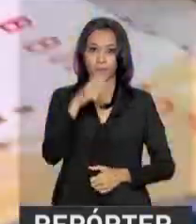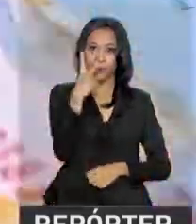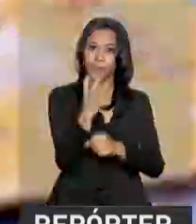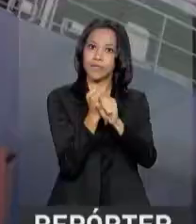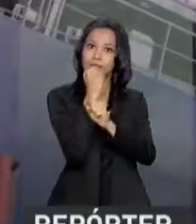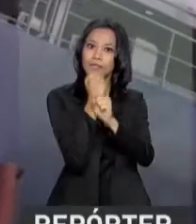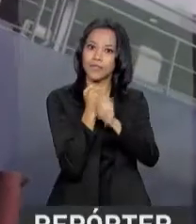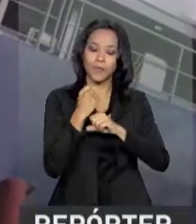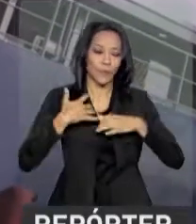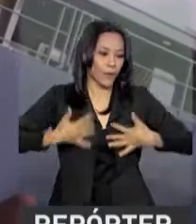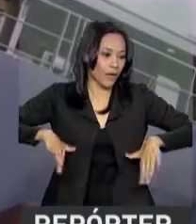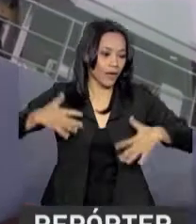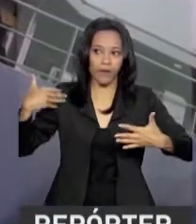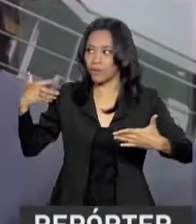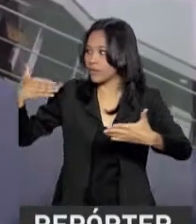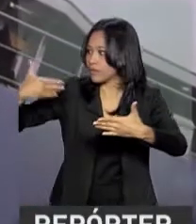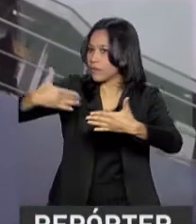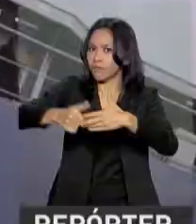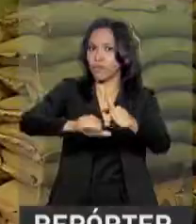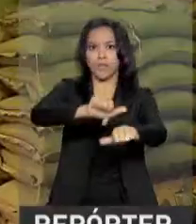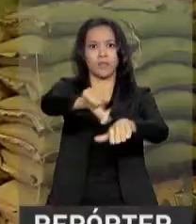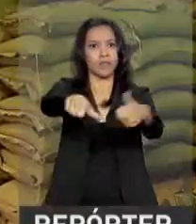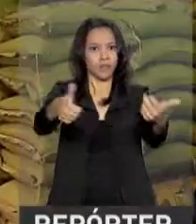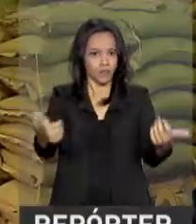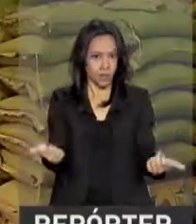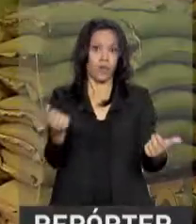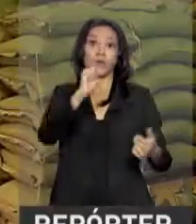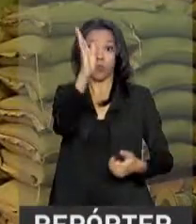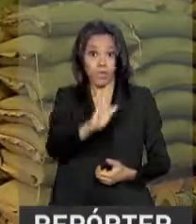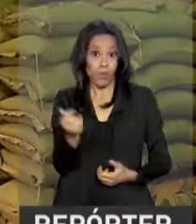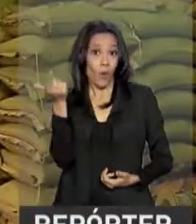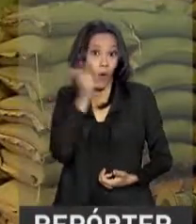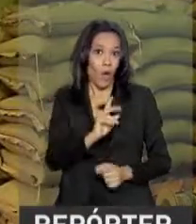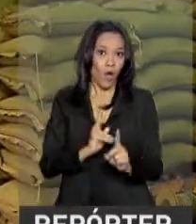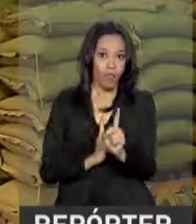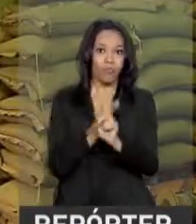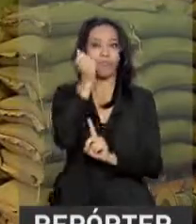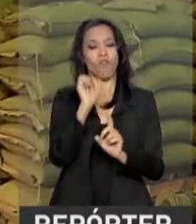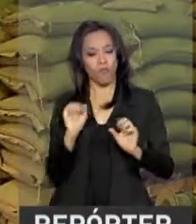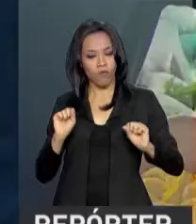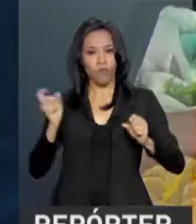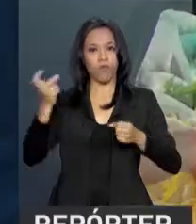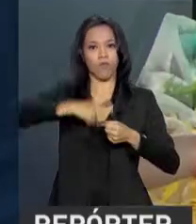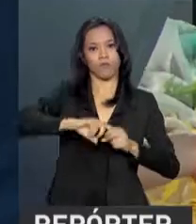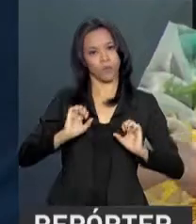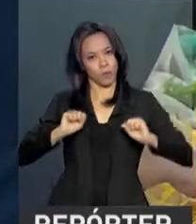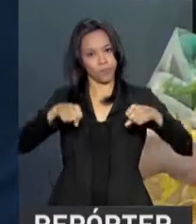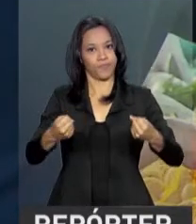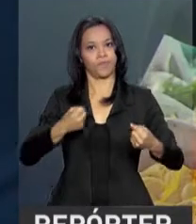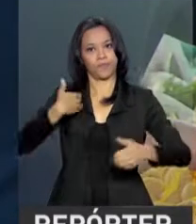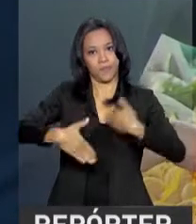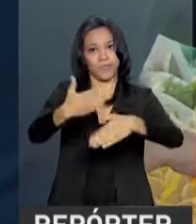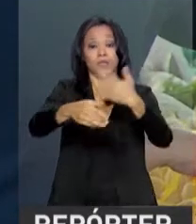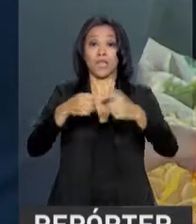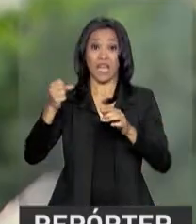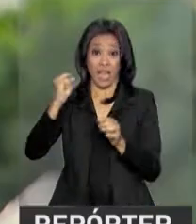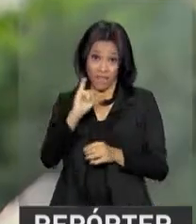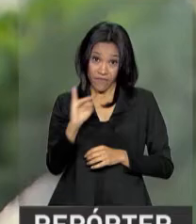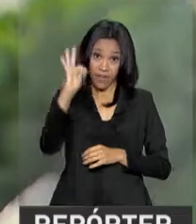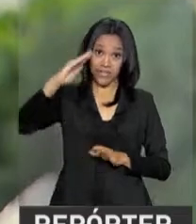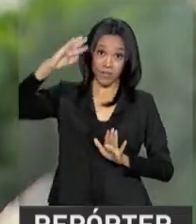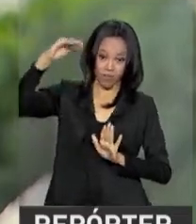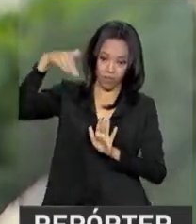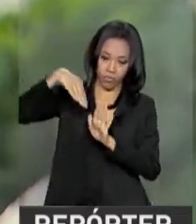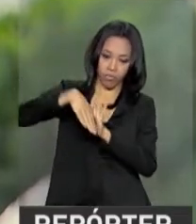Anos e muitas mudanças. O Brasil superou a recessão, voltou a crescer. A inflação caiu para o nível mais baixo